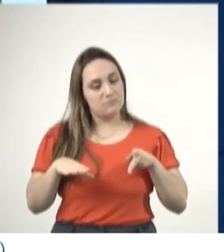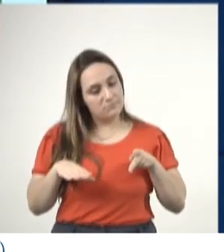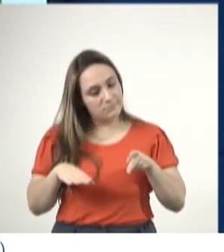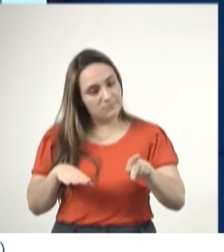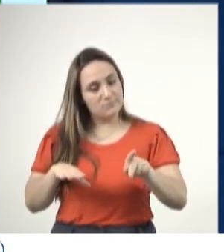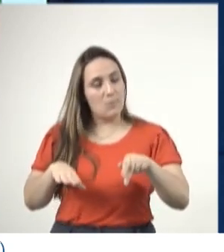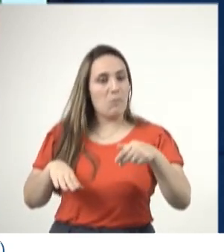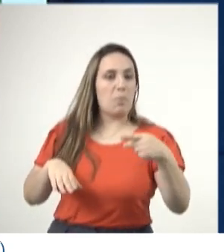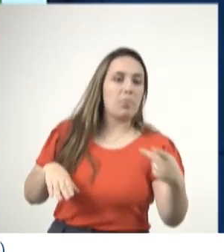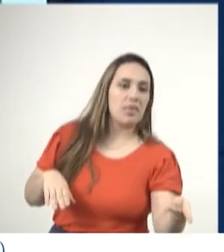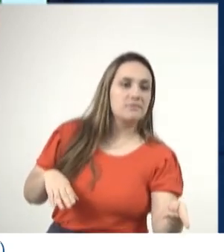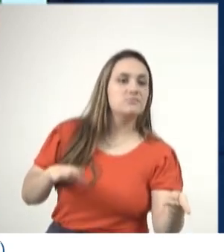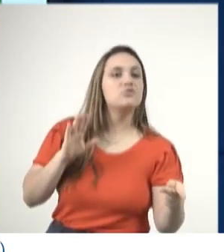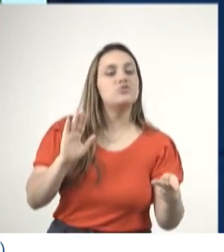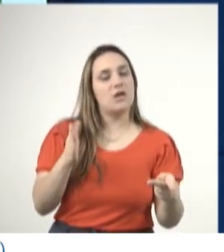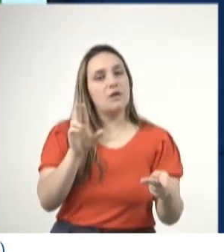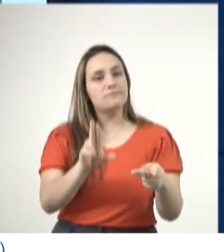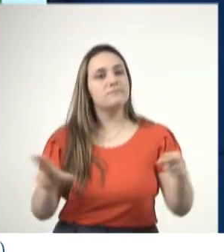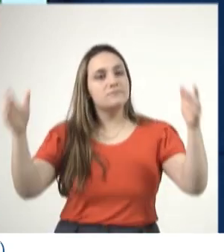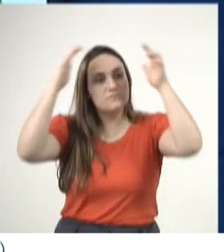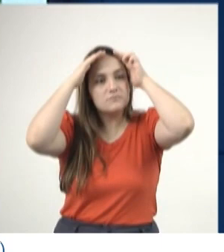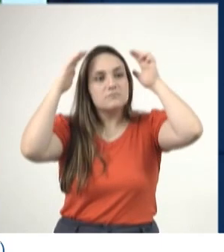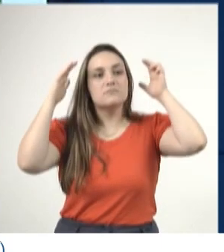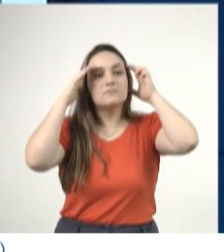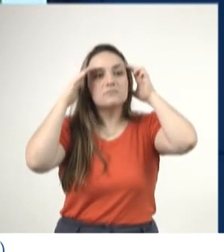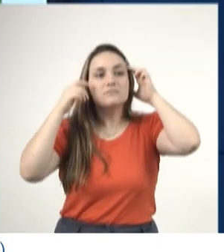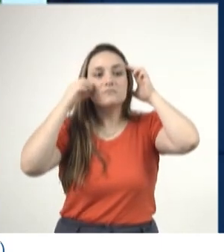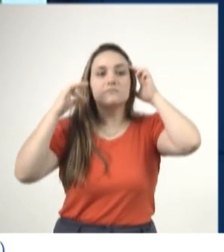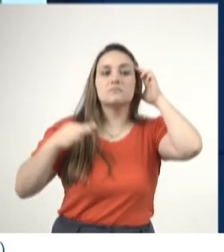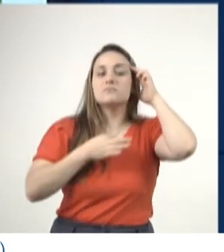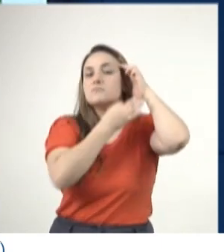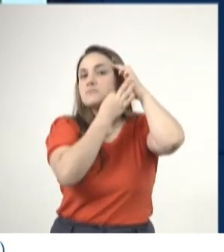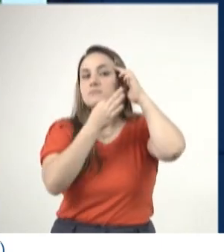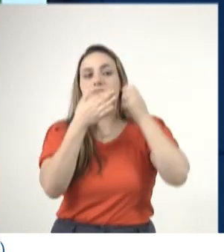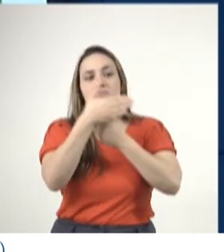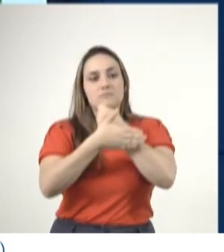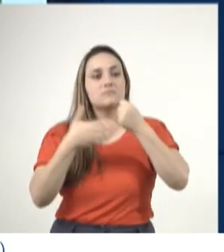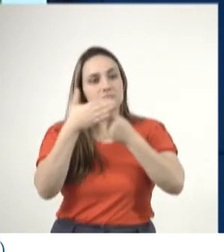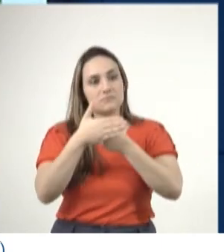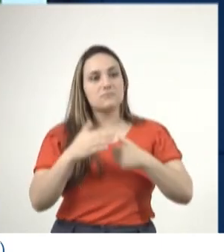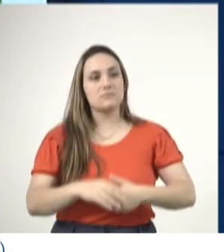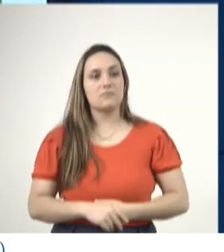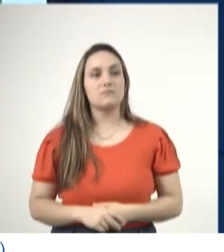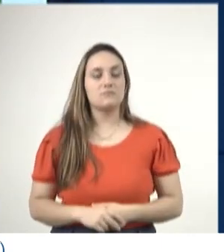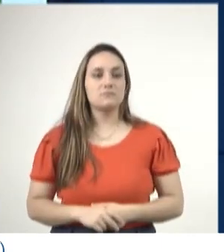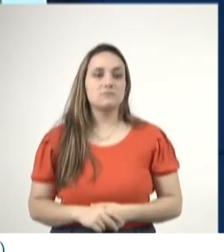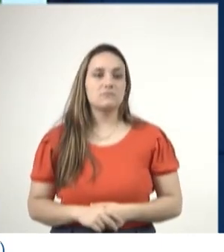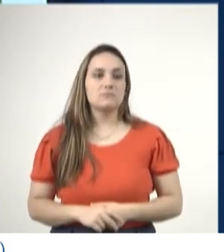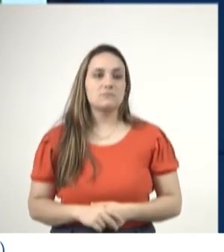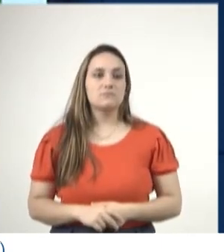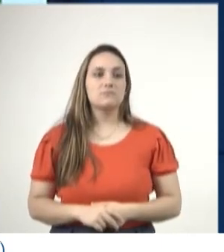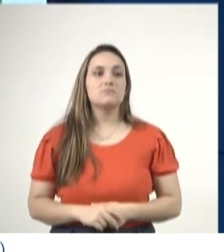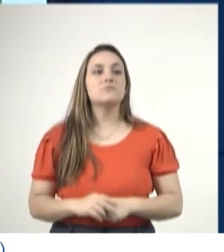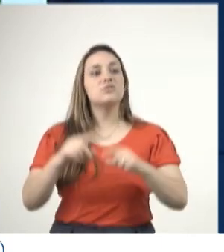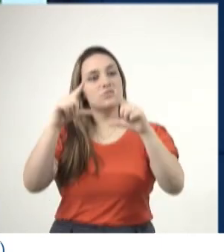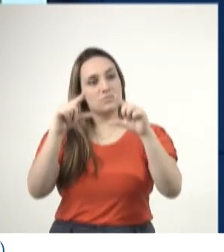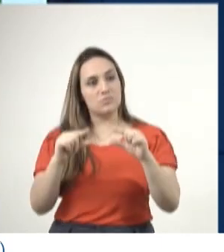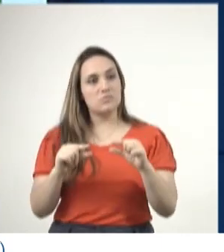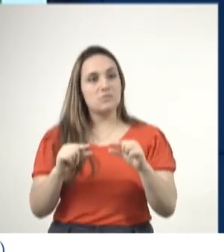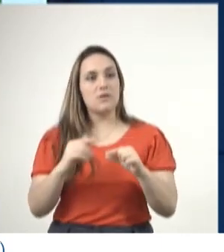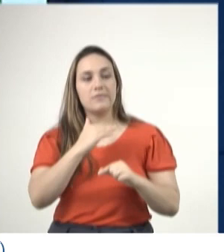de criança que eles devem usar capacete, e adultos eles não vão deixar de usar. Então, a gente vai reduzir a morte com o